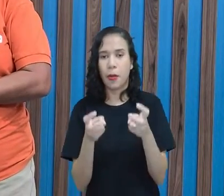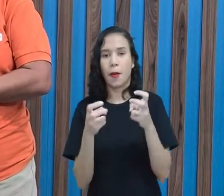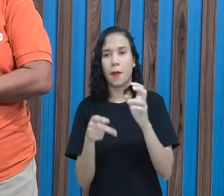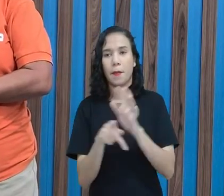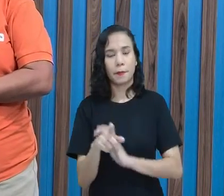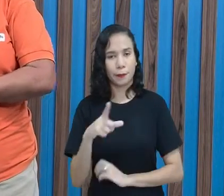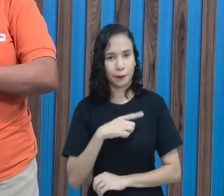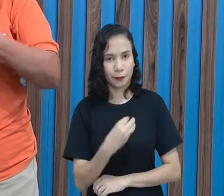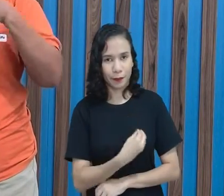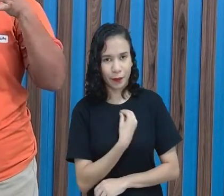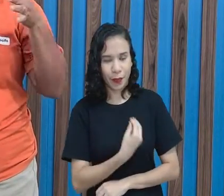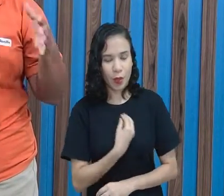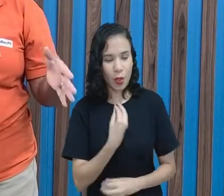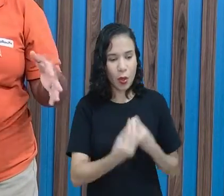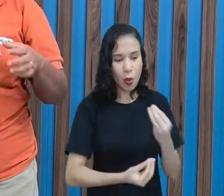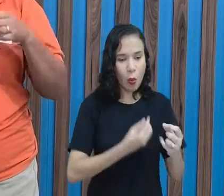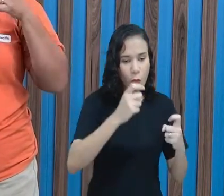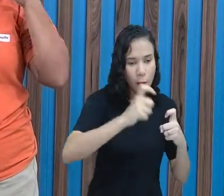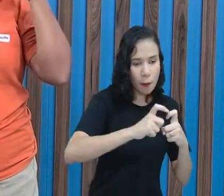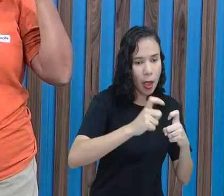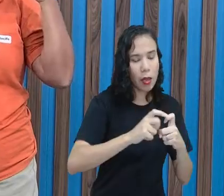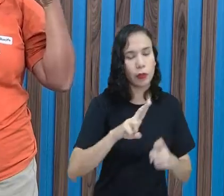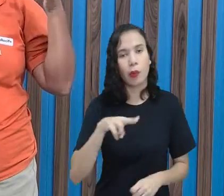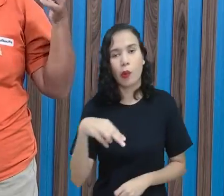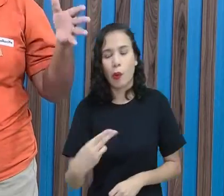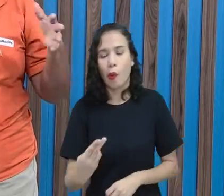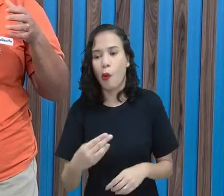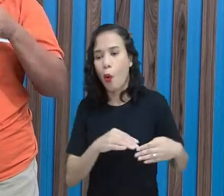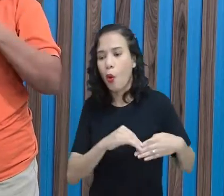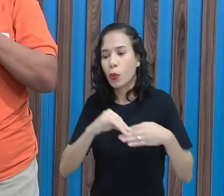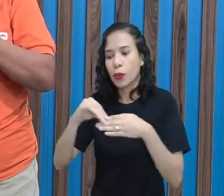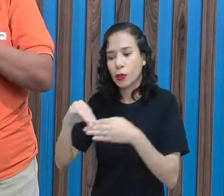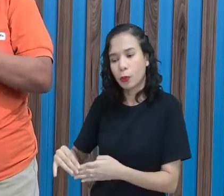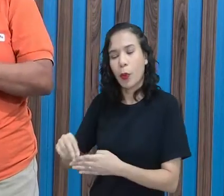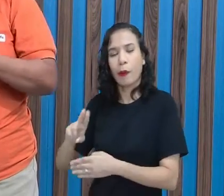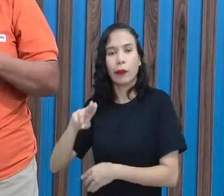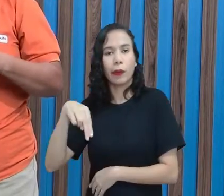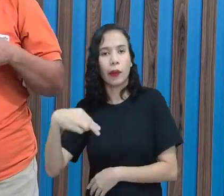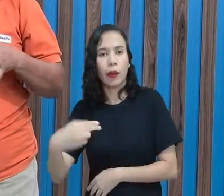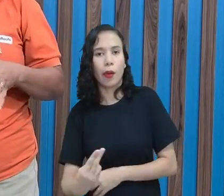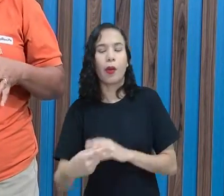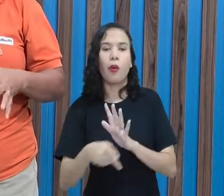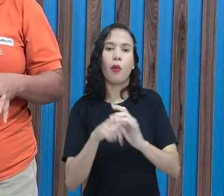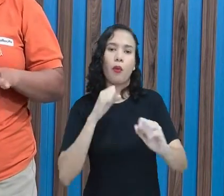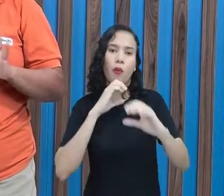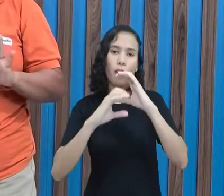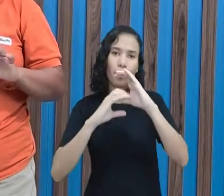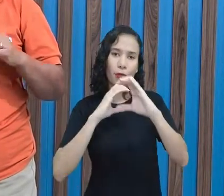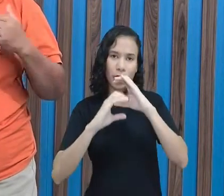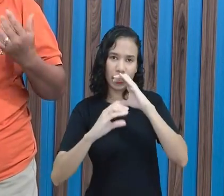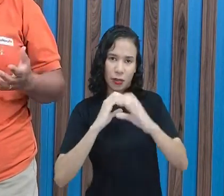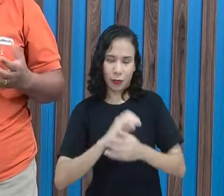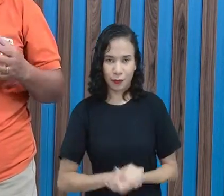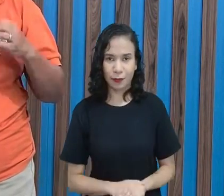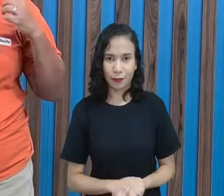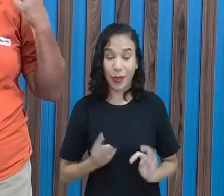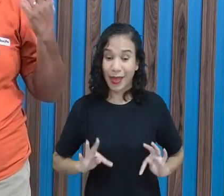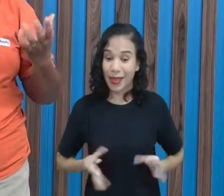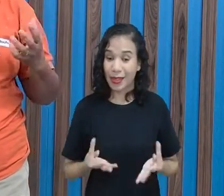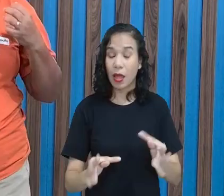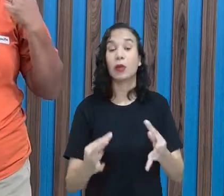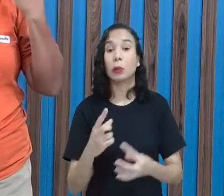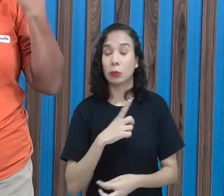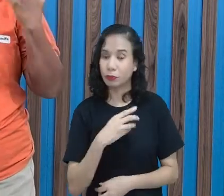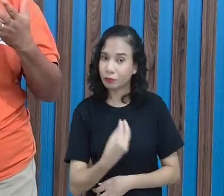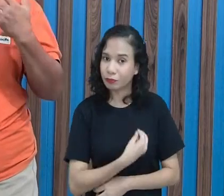ele, seja na medicina, seja no transporte, seja na comunicação. A tecnologia está